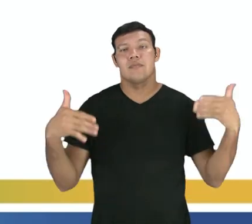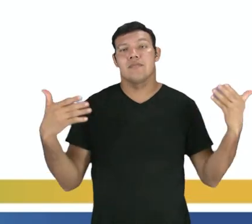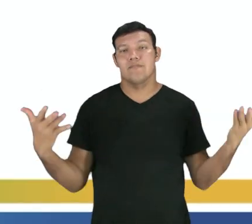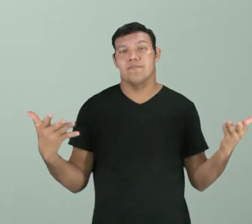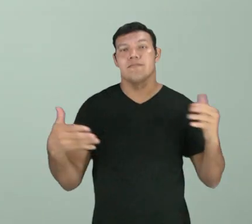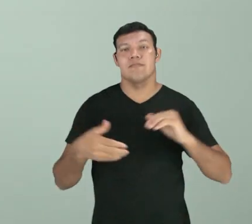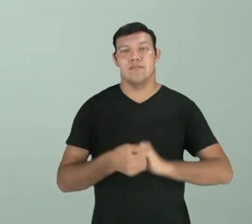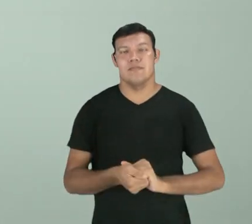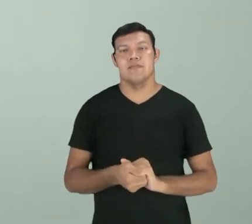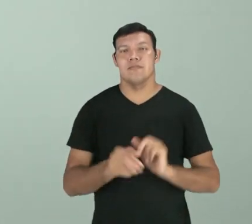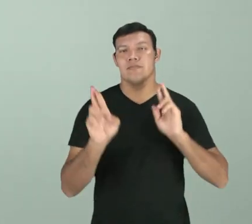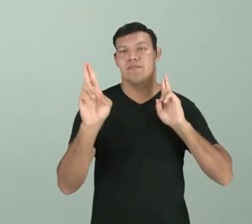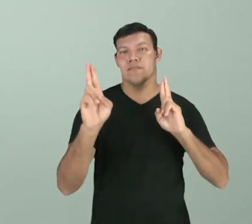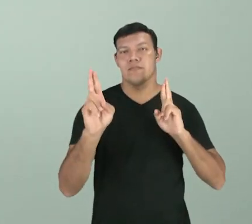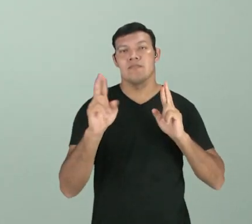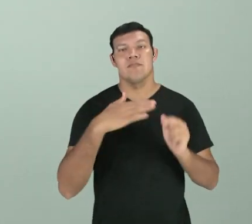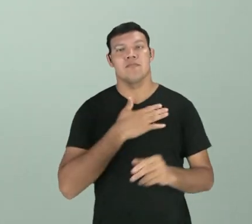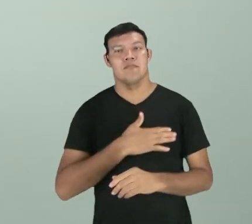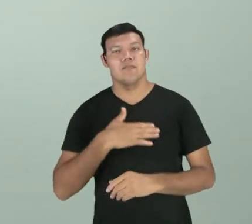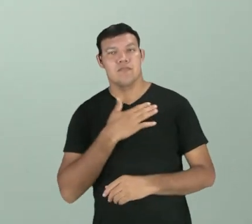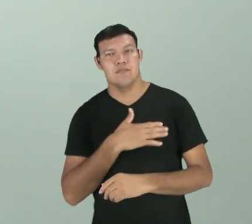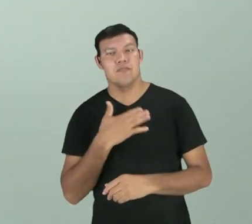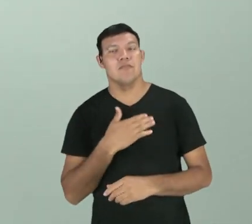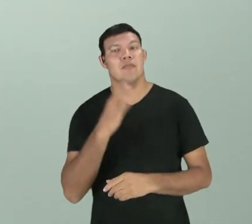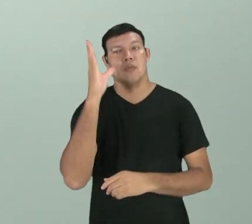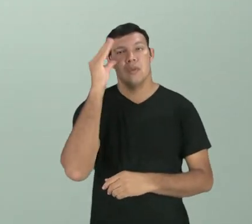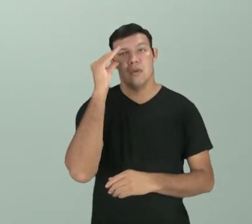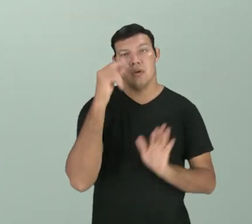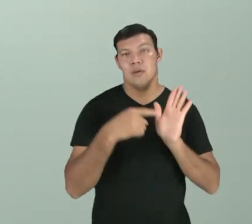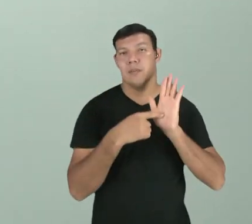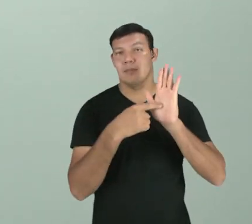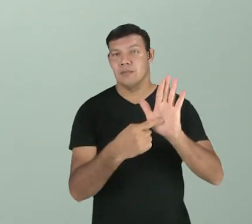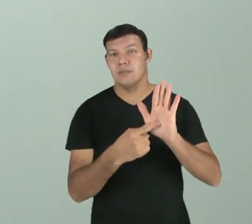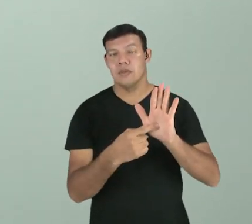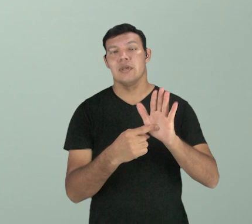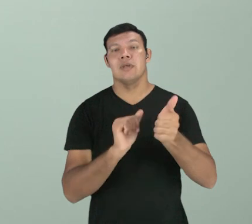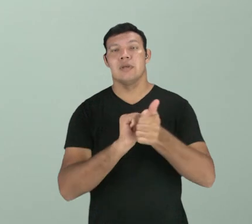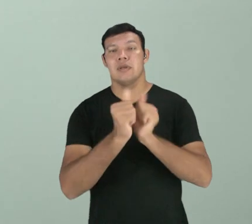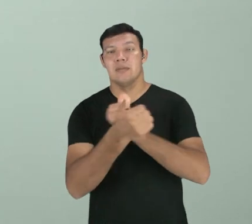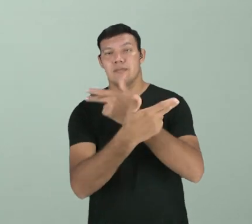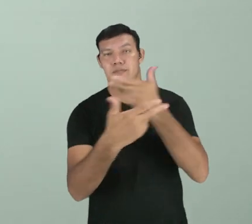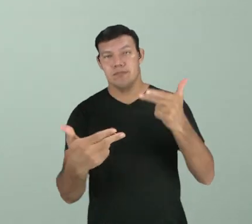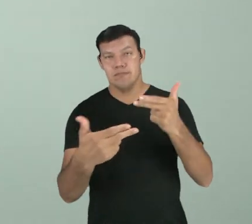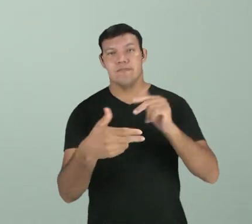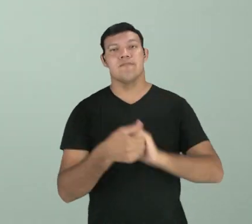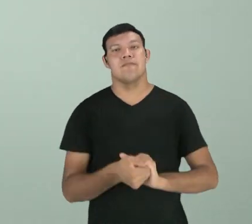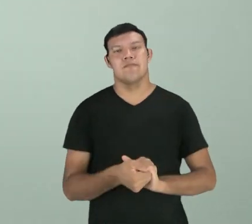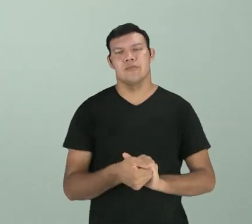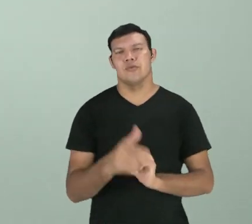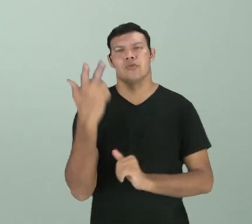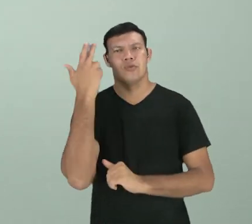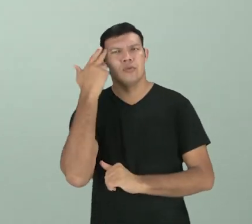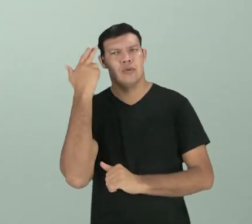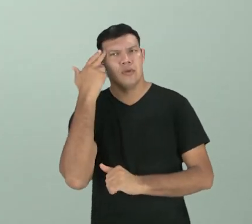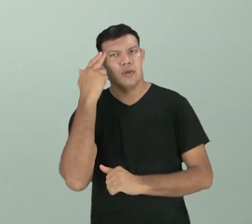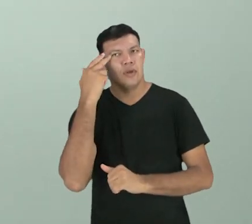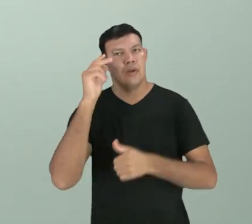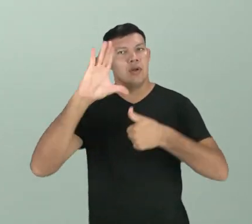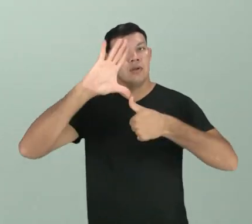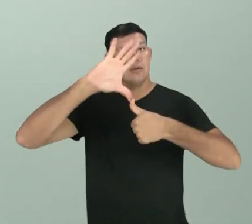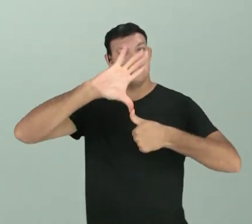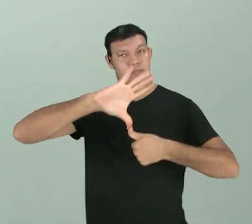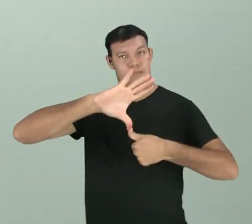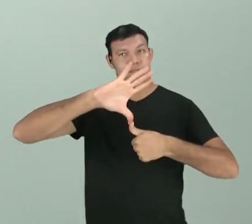turma? Espero que vocês tenham gostado. Trouxe algumas curiosidades sobre esportes que são muito comuns na América